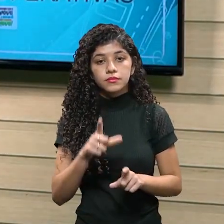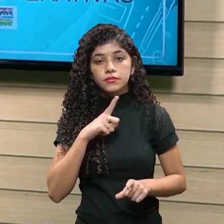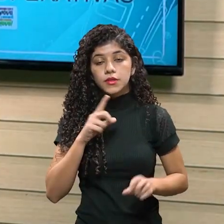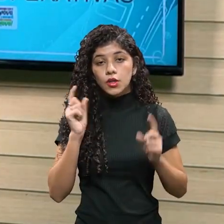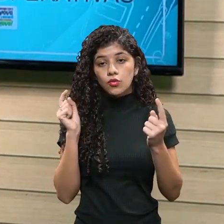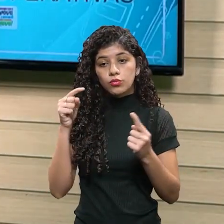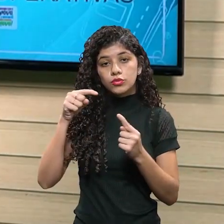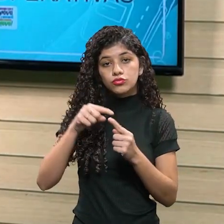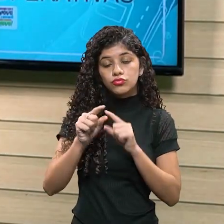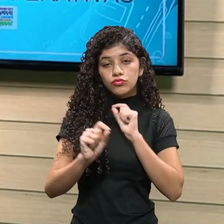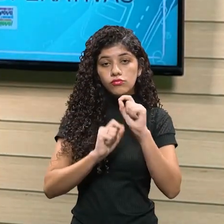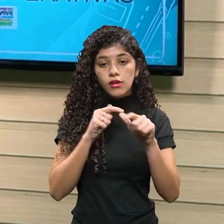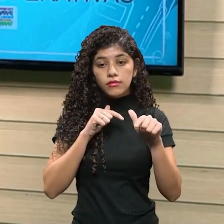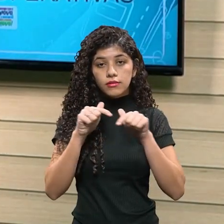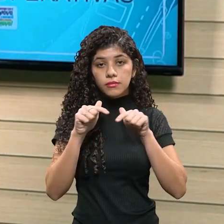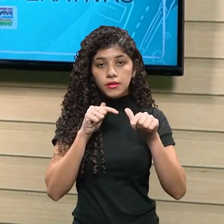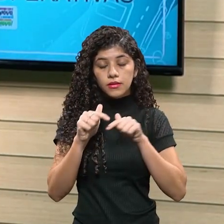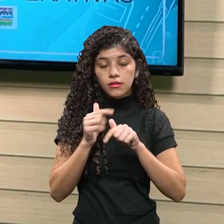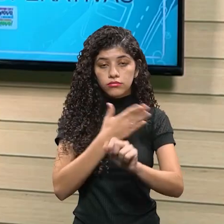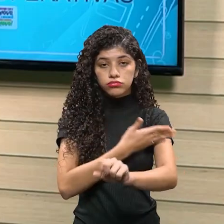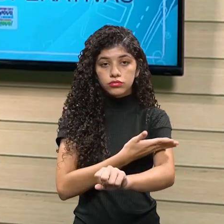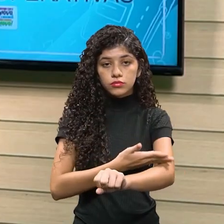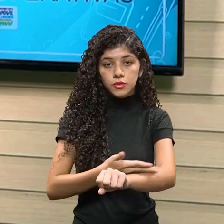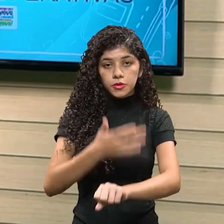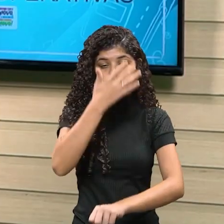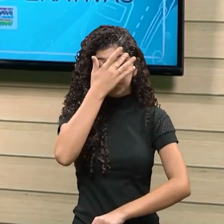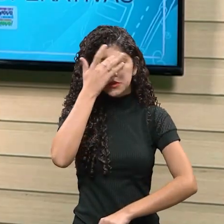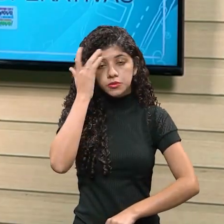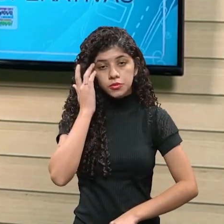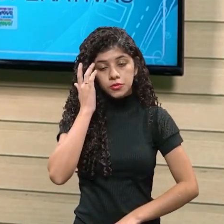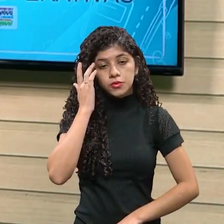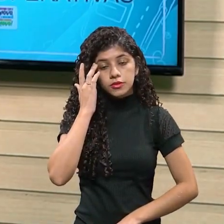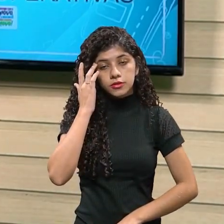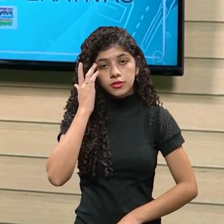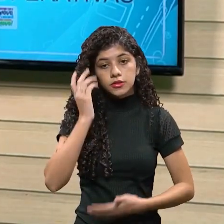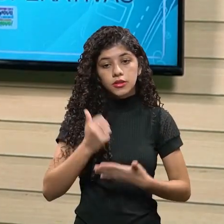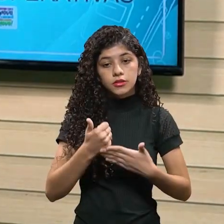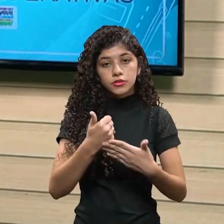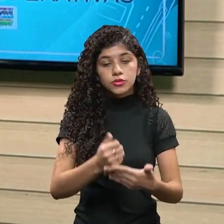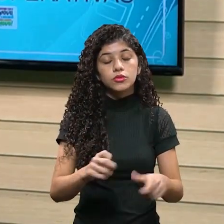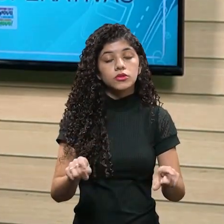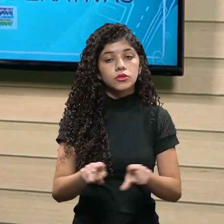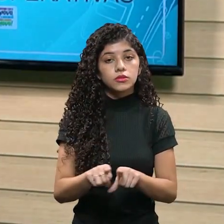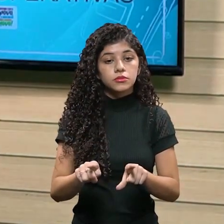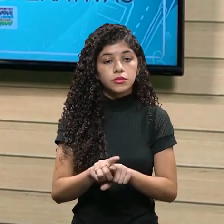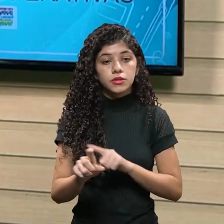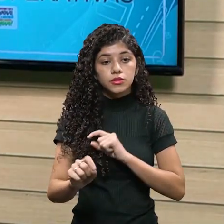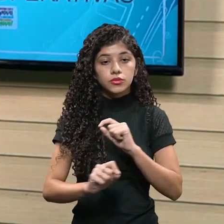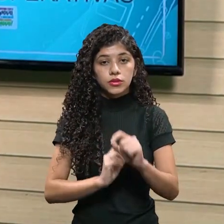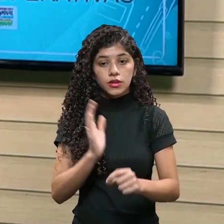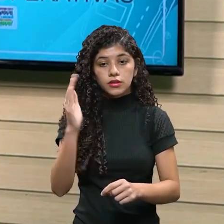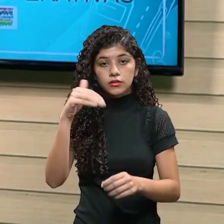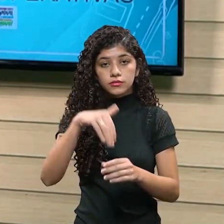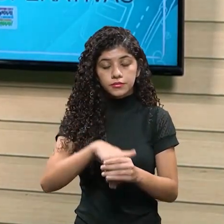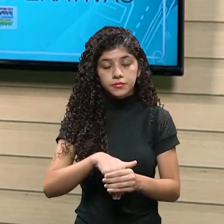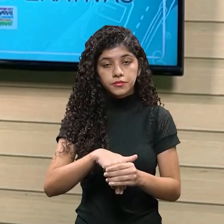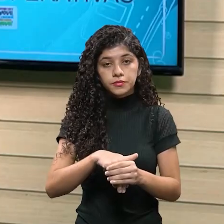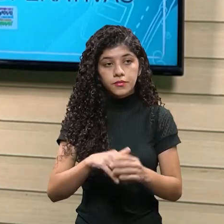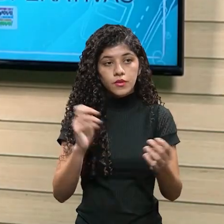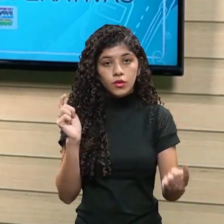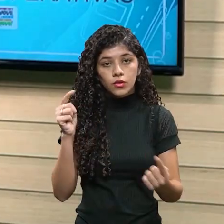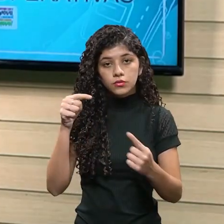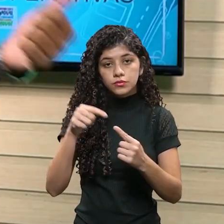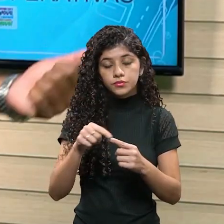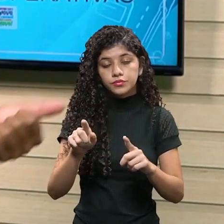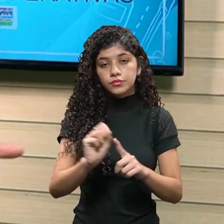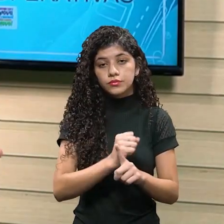trabalhar o benefício comum entre os associados, entre os cooperados e dentro do seu objeto social. Então, o